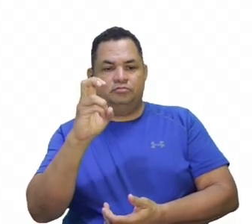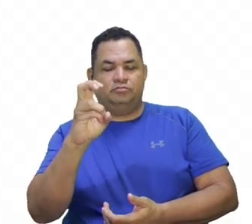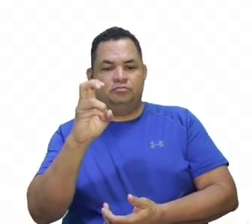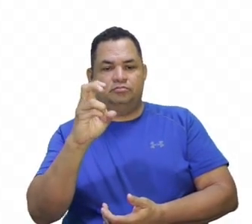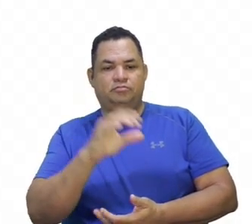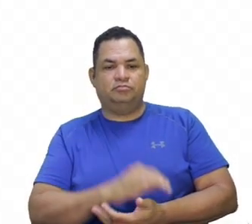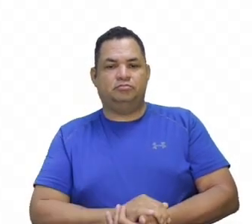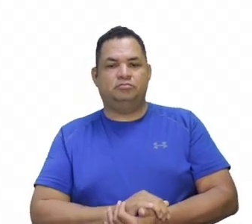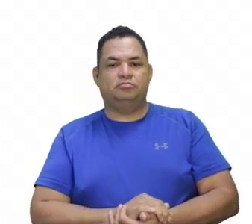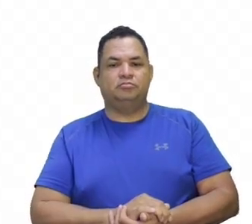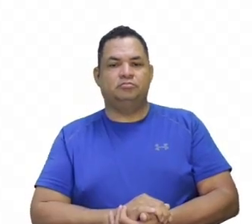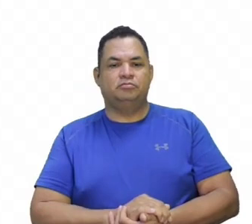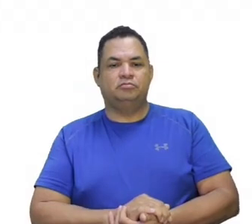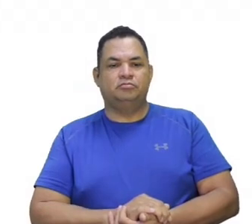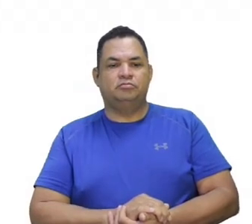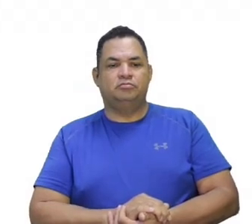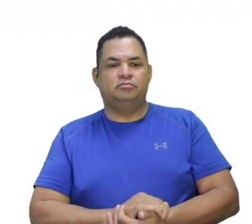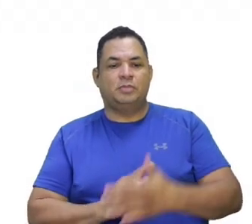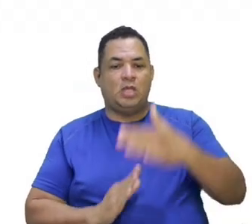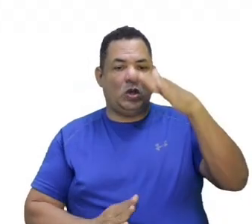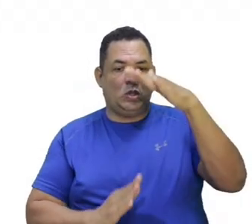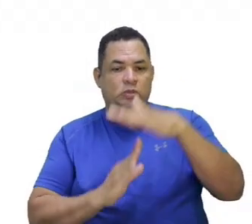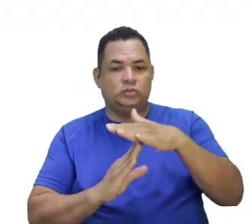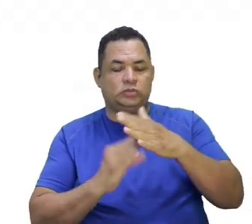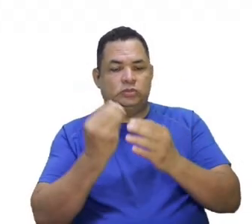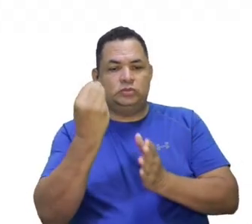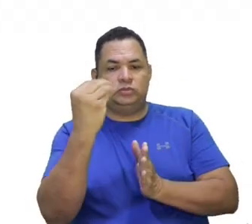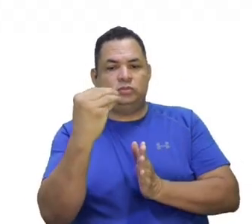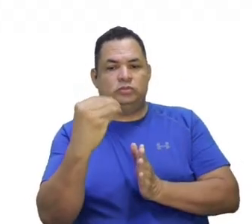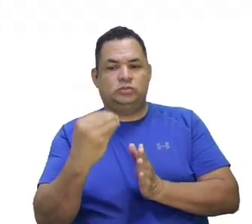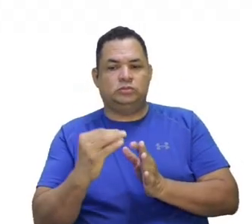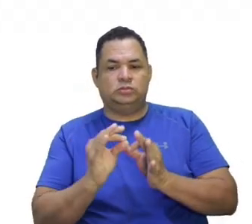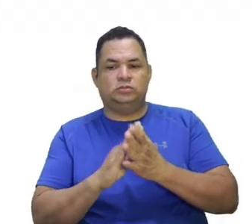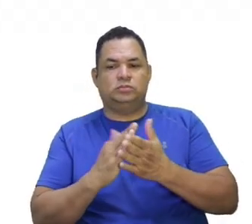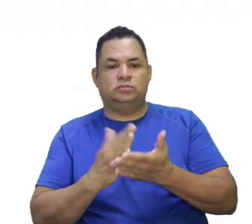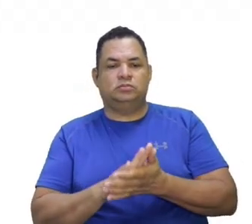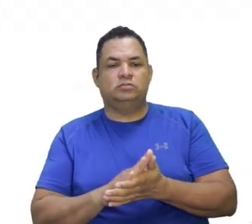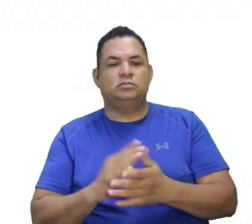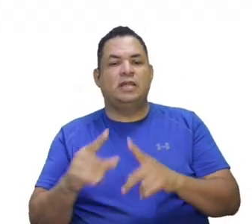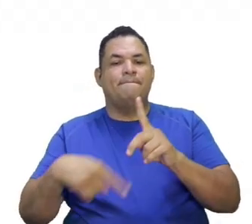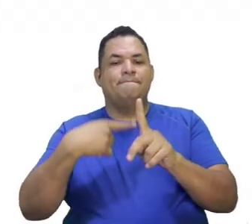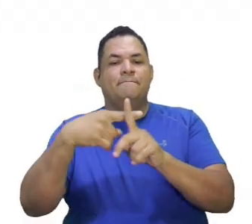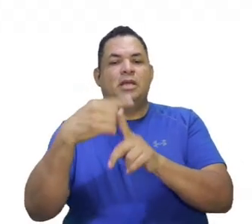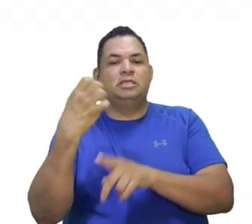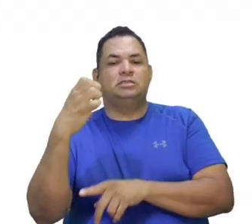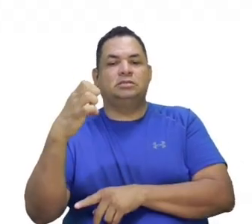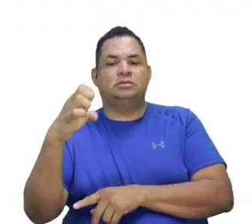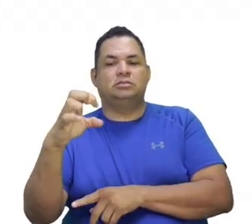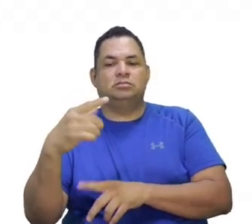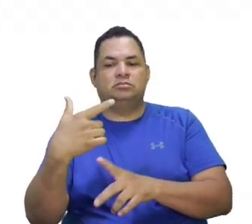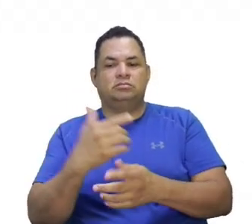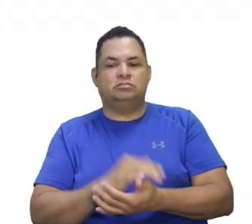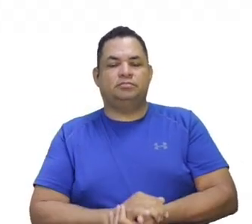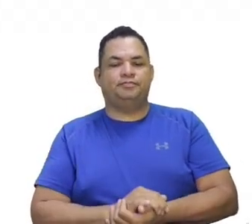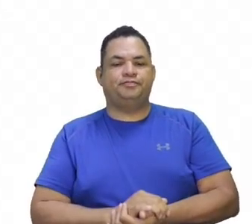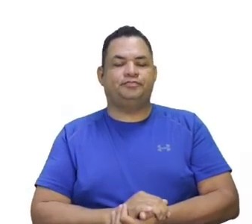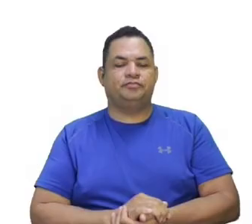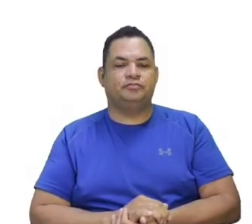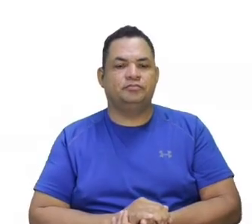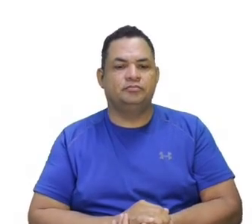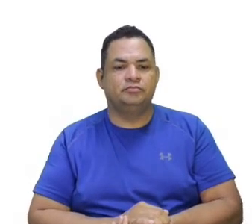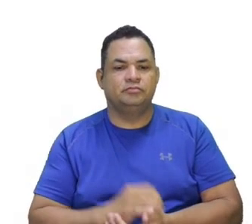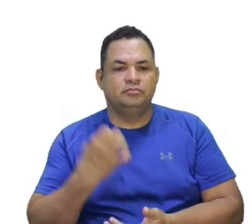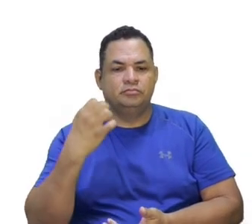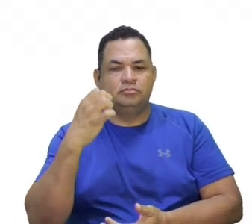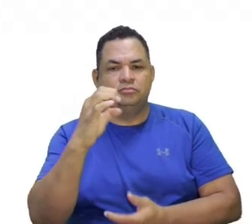Então, o subnível D foi o último a ser preenchido. Ele é o mais energético aqui, porque ele foi o último onde